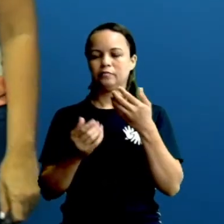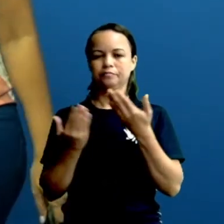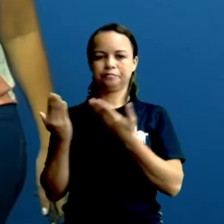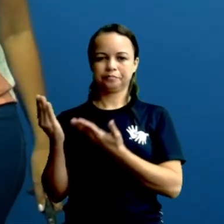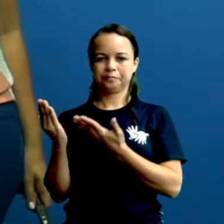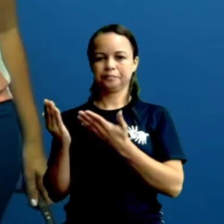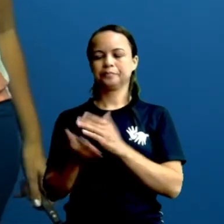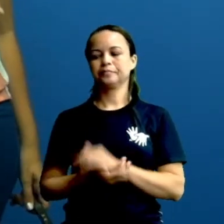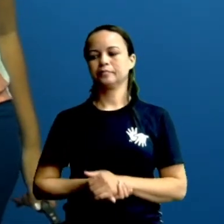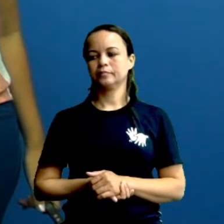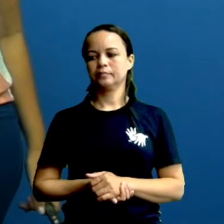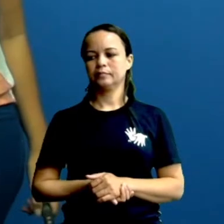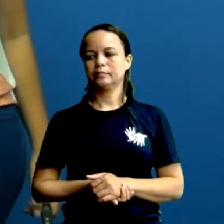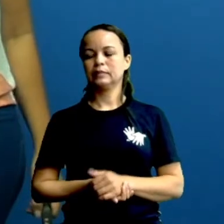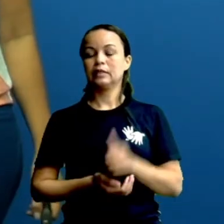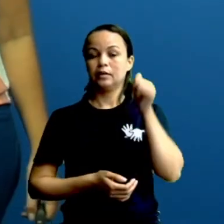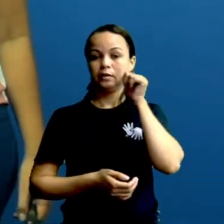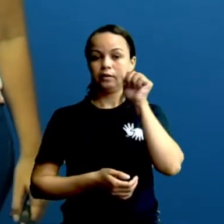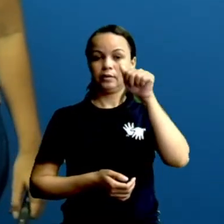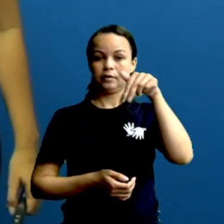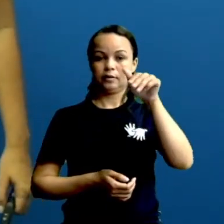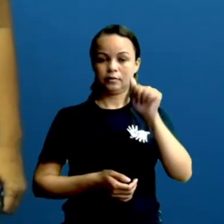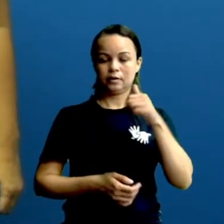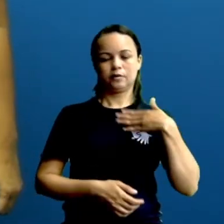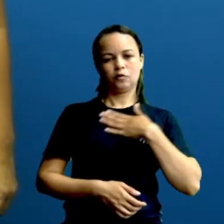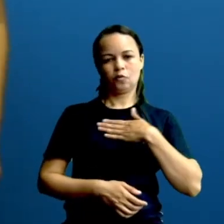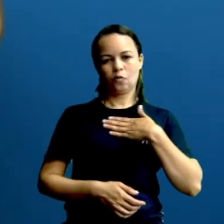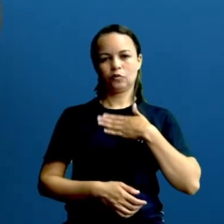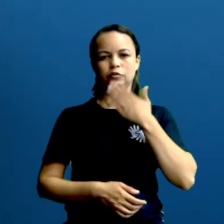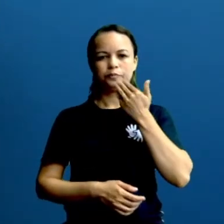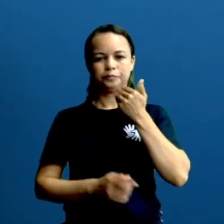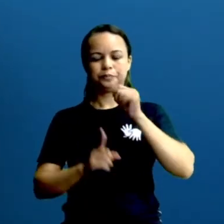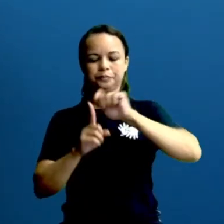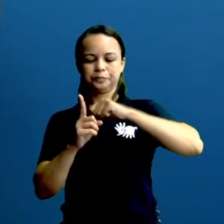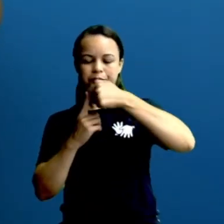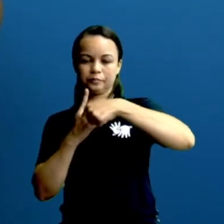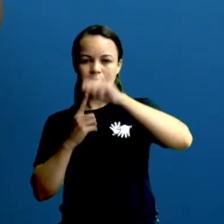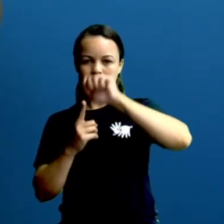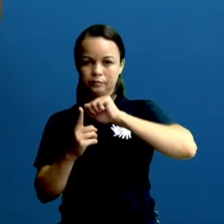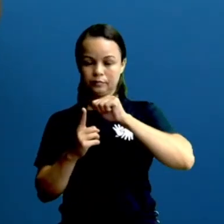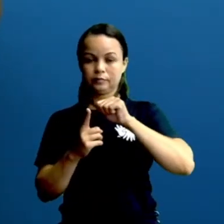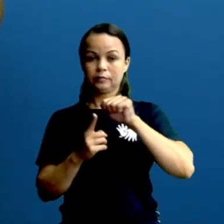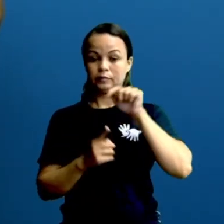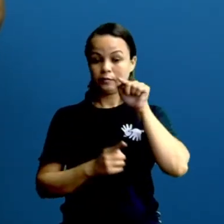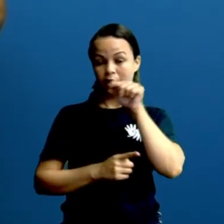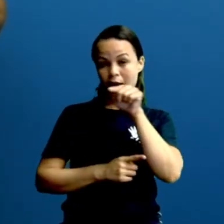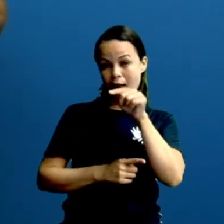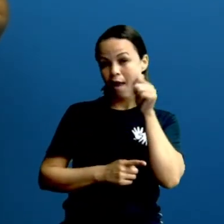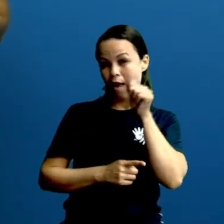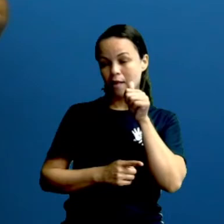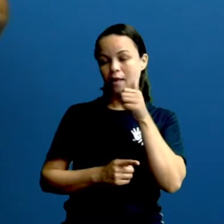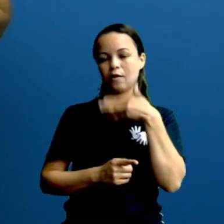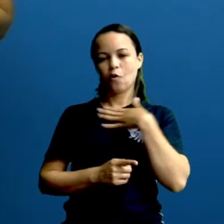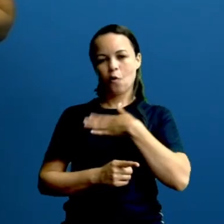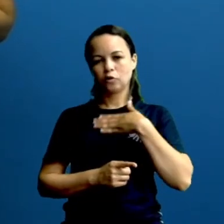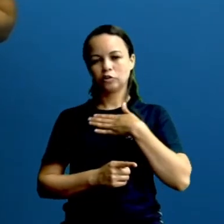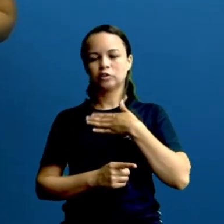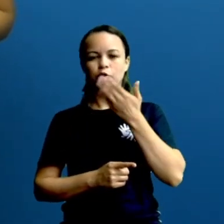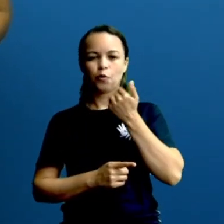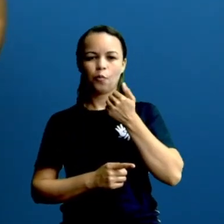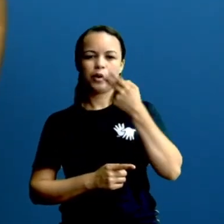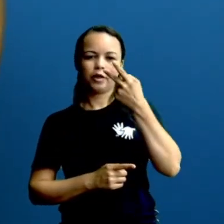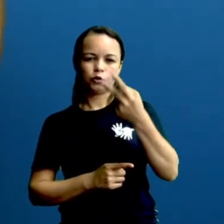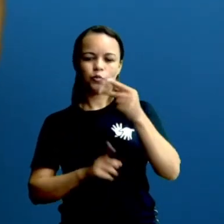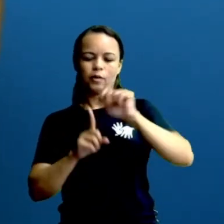lá? Ó, Ana gosta de comer bananas. Ela gosta de comer 2 bananas todo